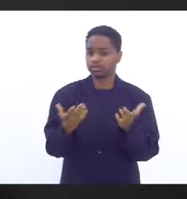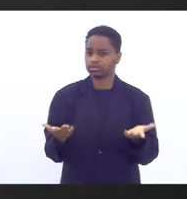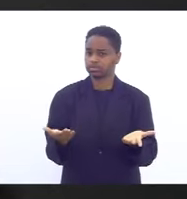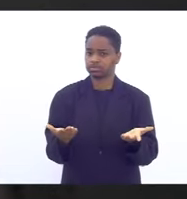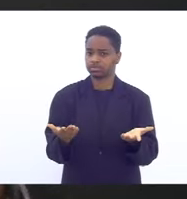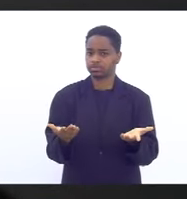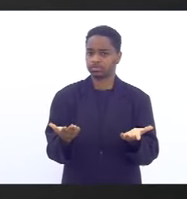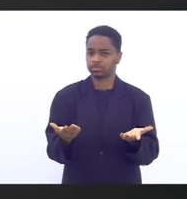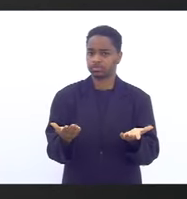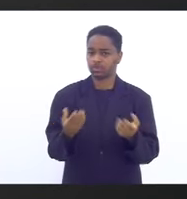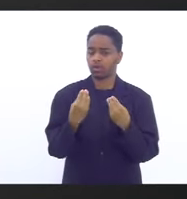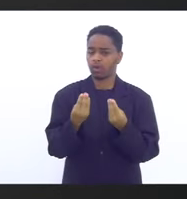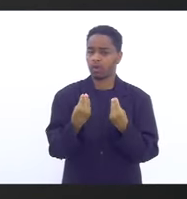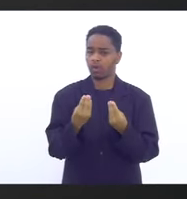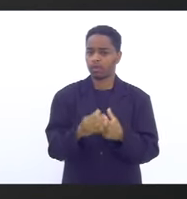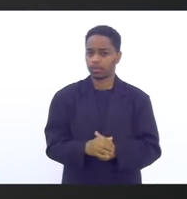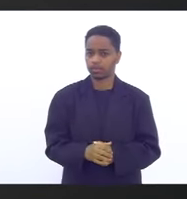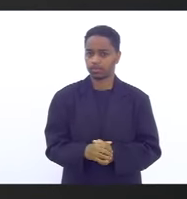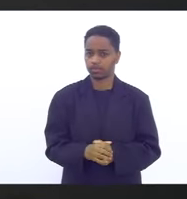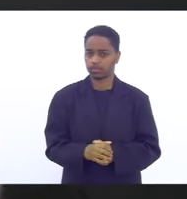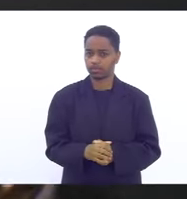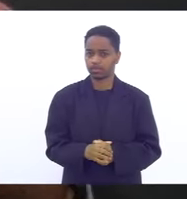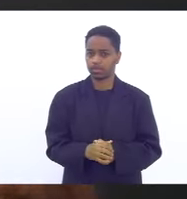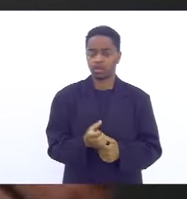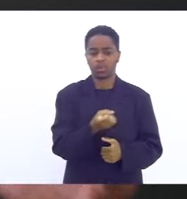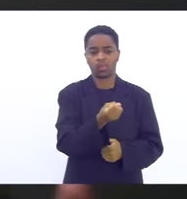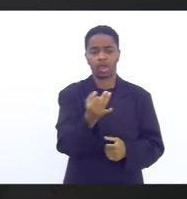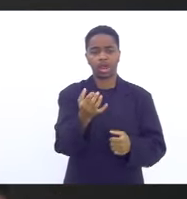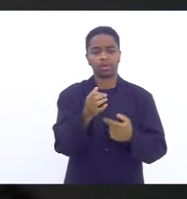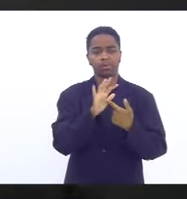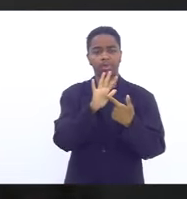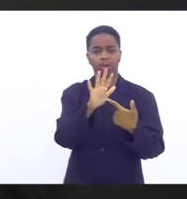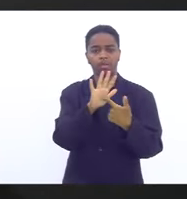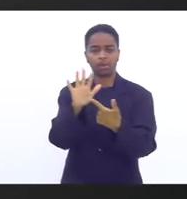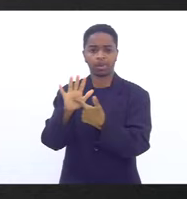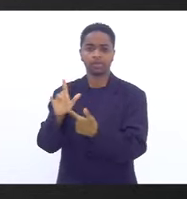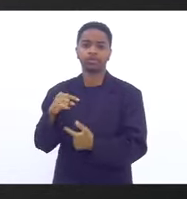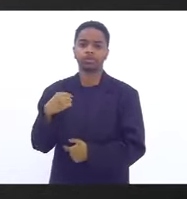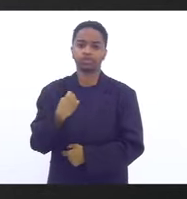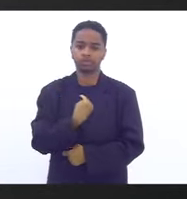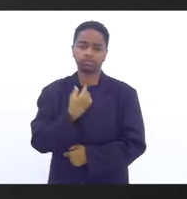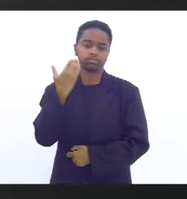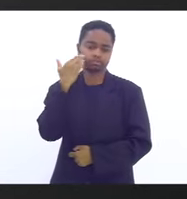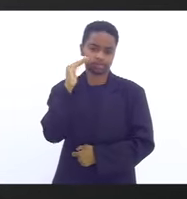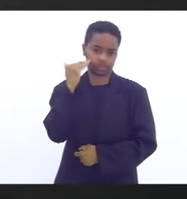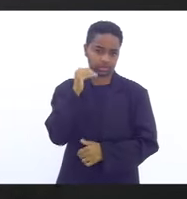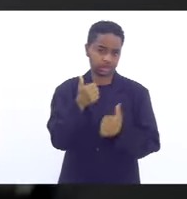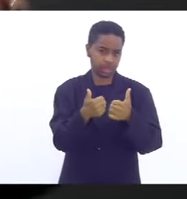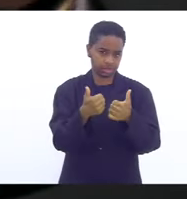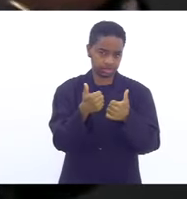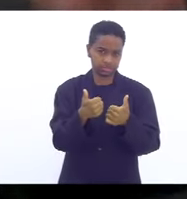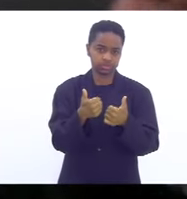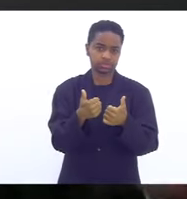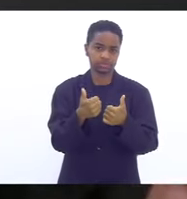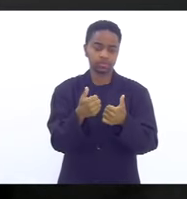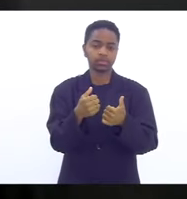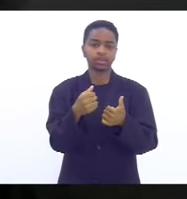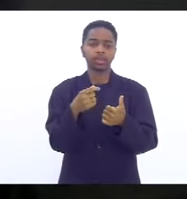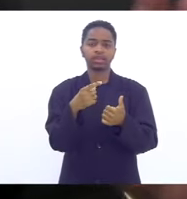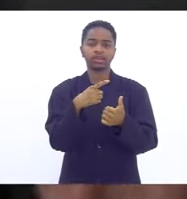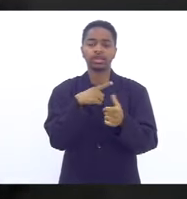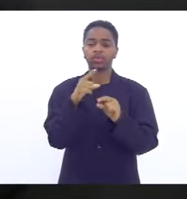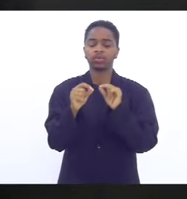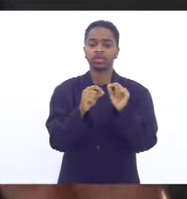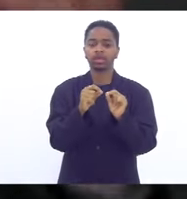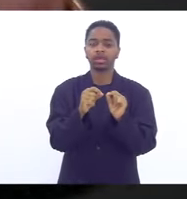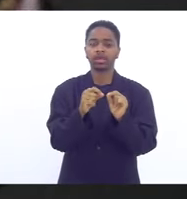de entrega de números e cálculos, a gente até compreende que tem o desvio de conduta